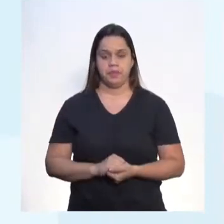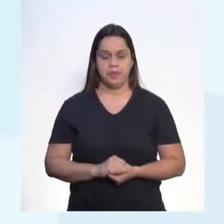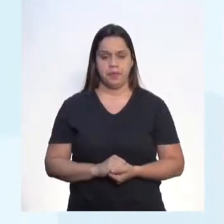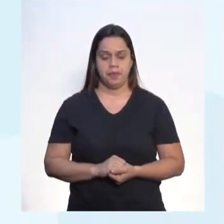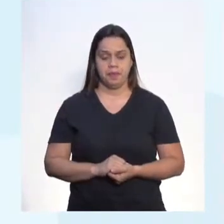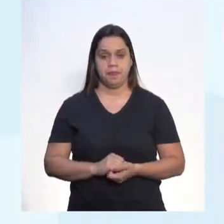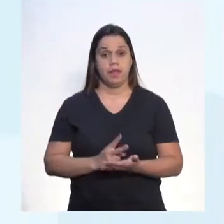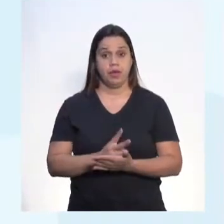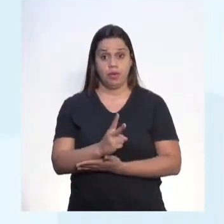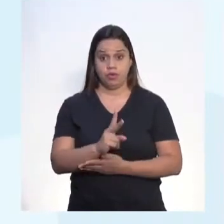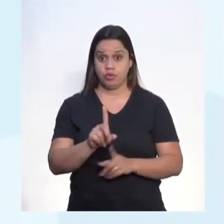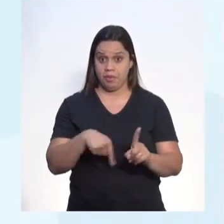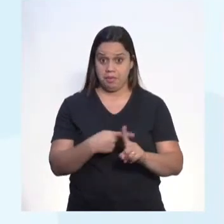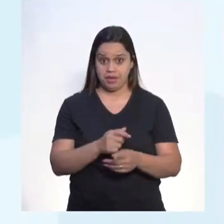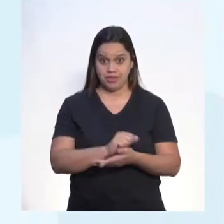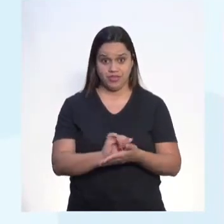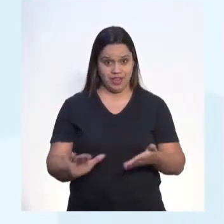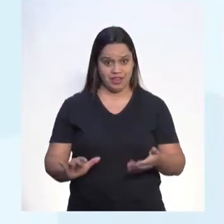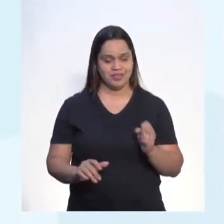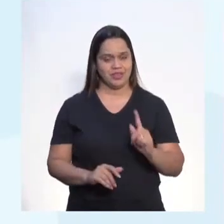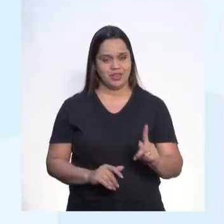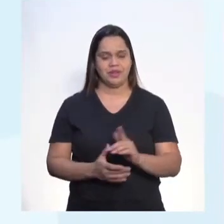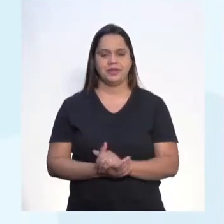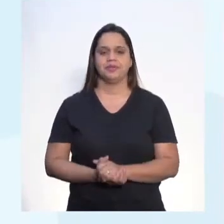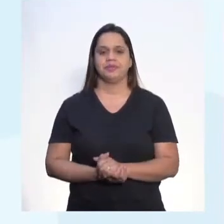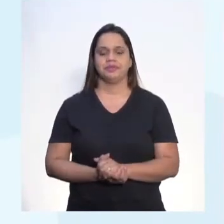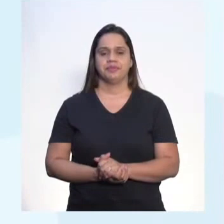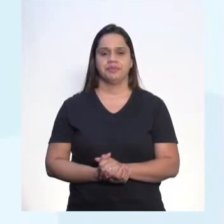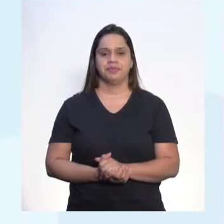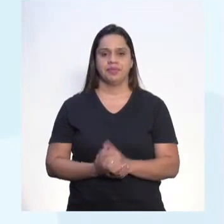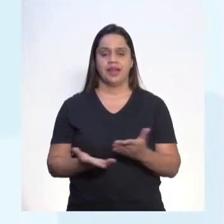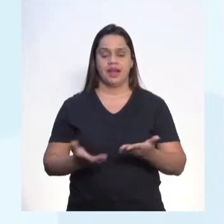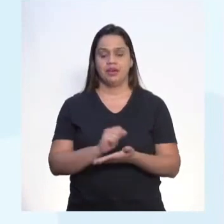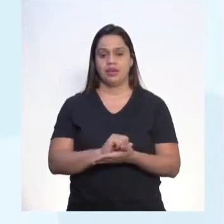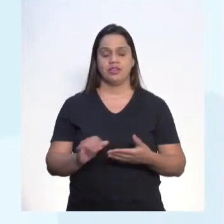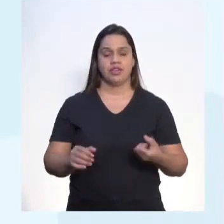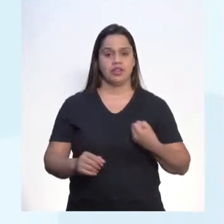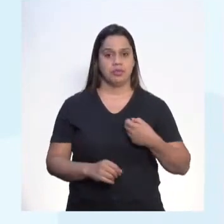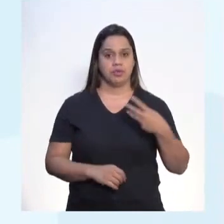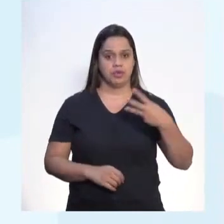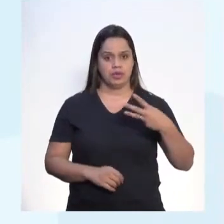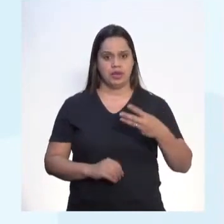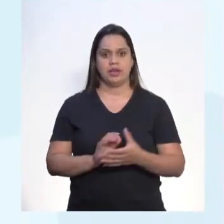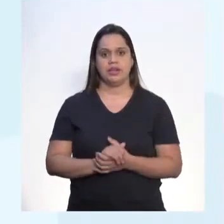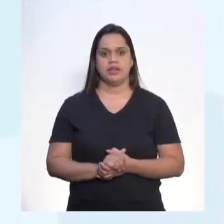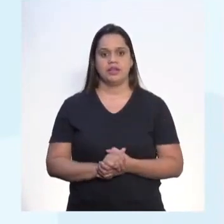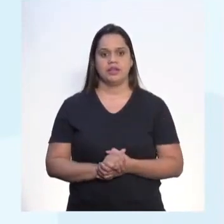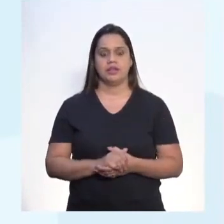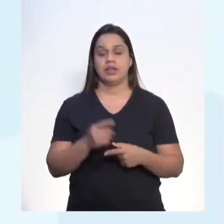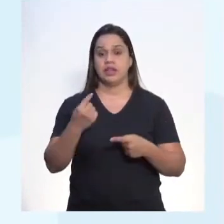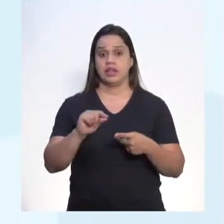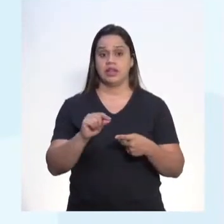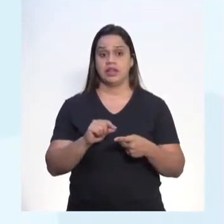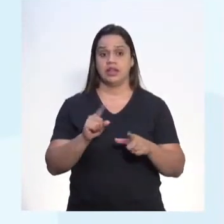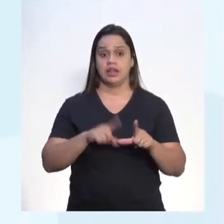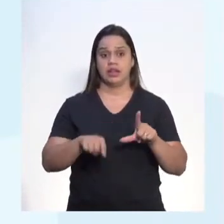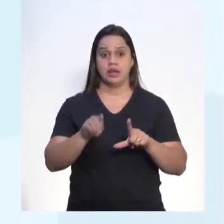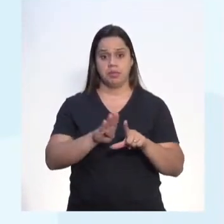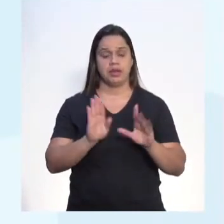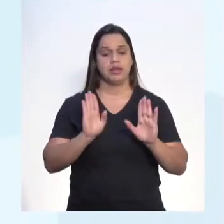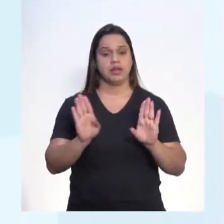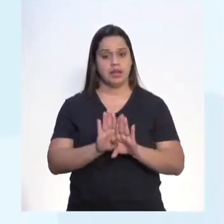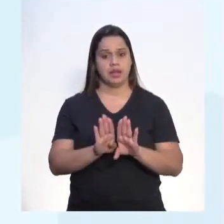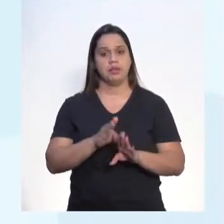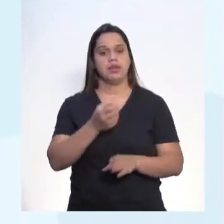Vamos continuar mais um pouquinho. Agora, atividade 3, item B. Também está lá na